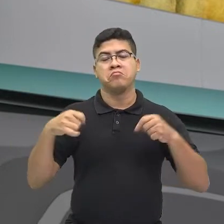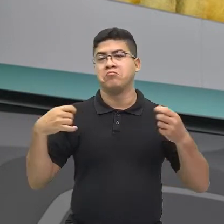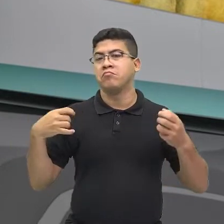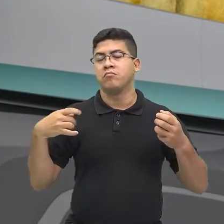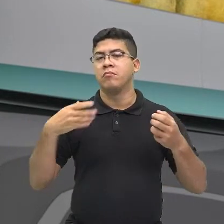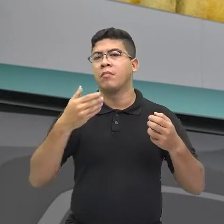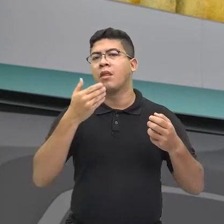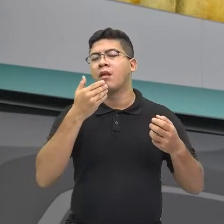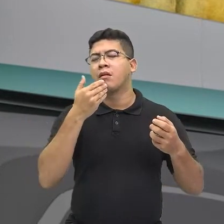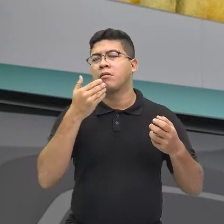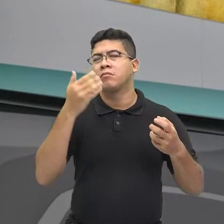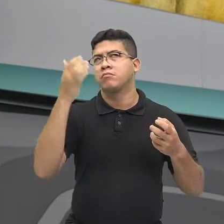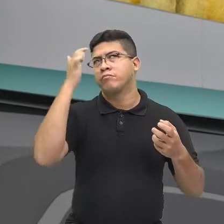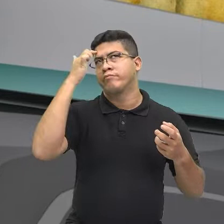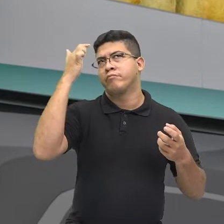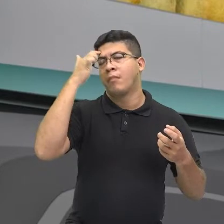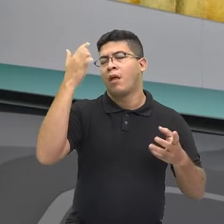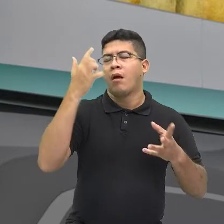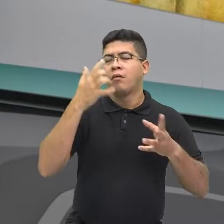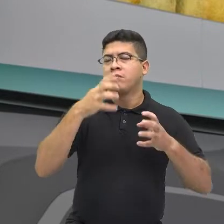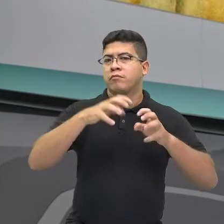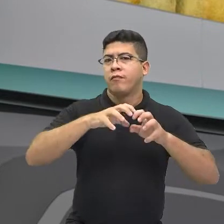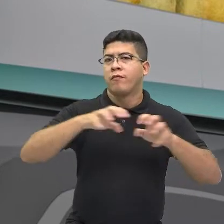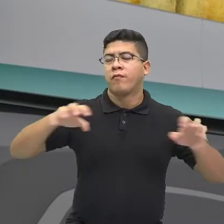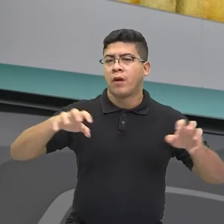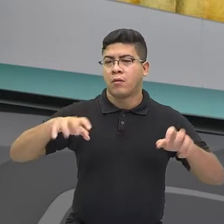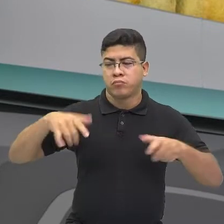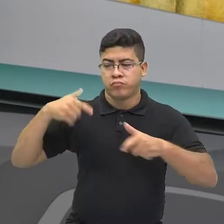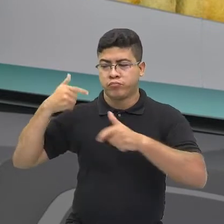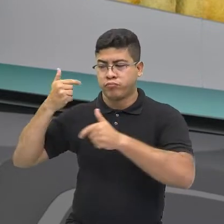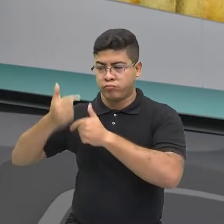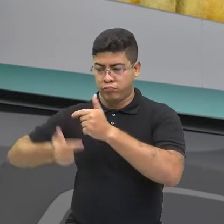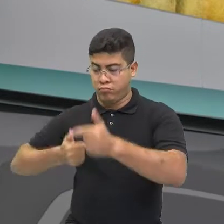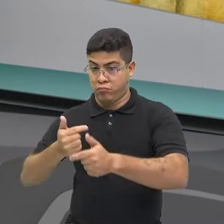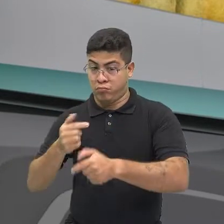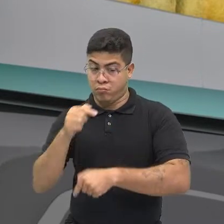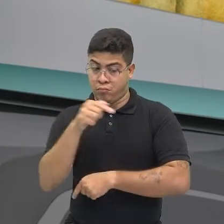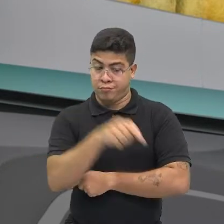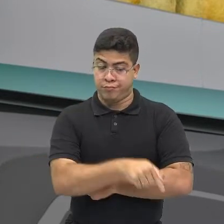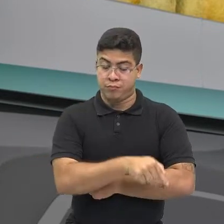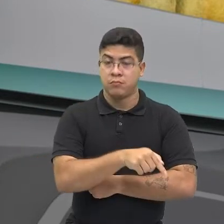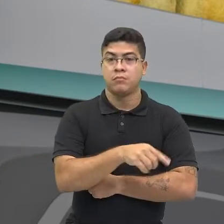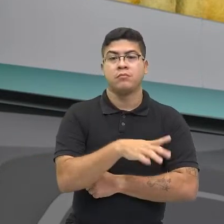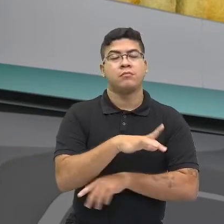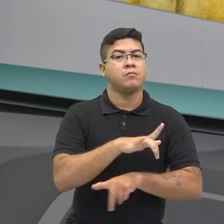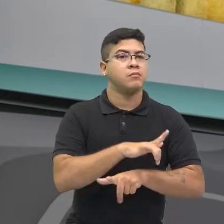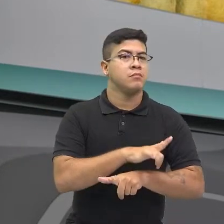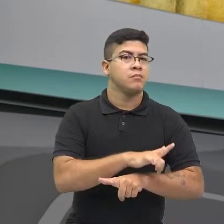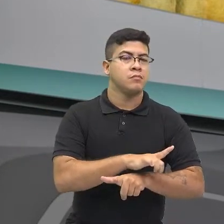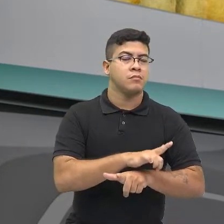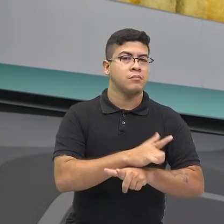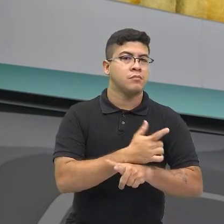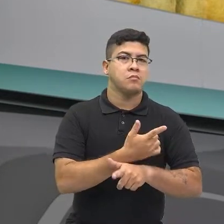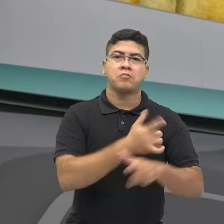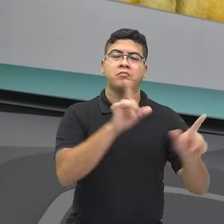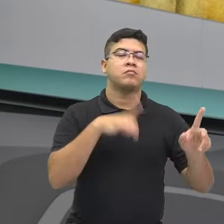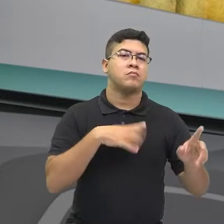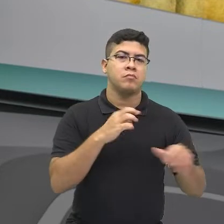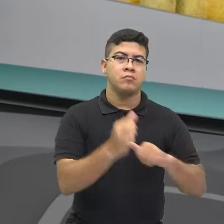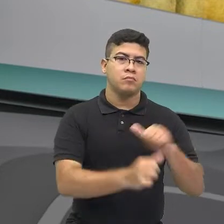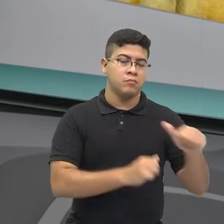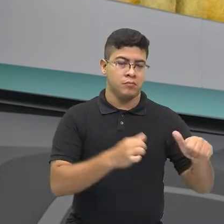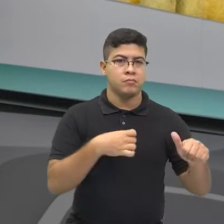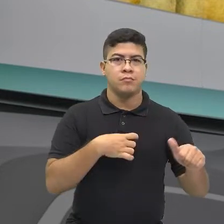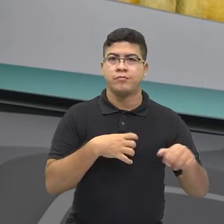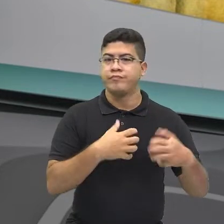meios convencionais da expressão artística, né, e o rompimento com uma arte acadêmica mais tradicional, romperam ali com o